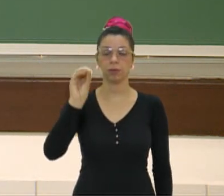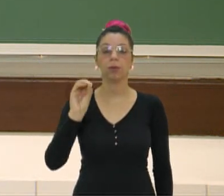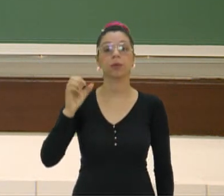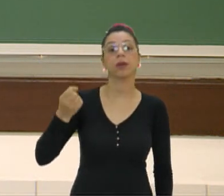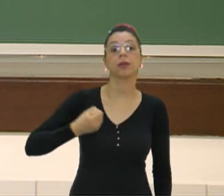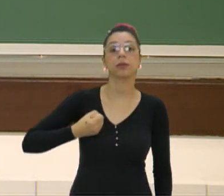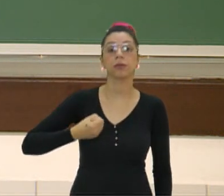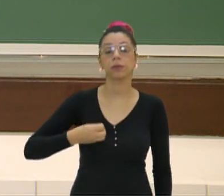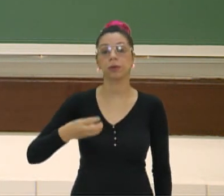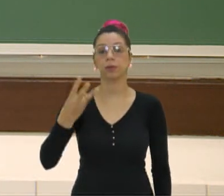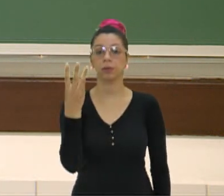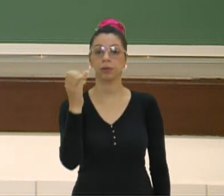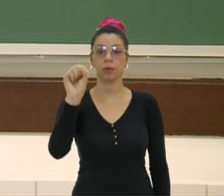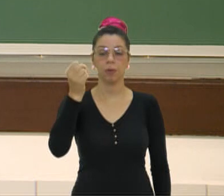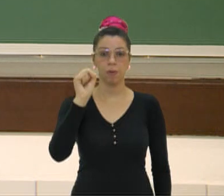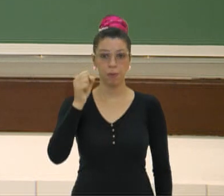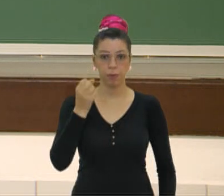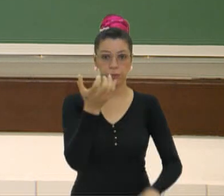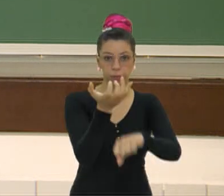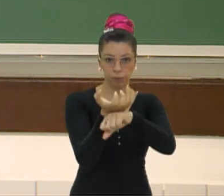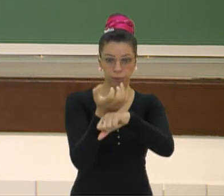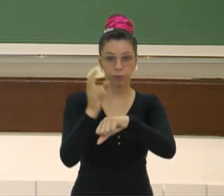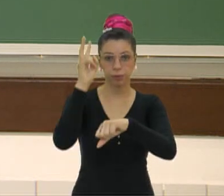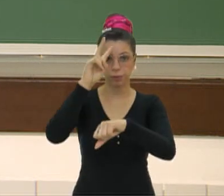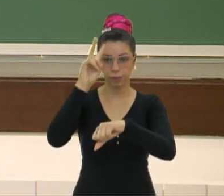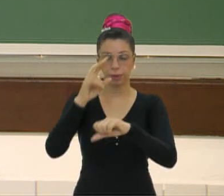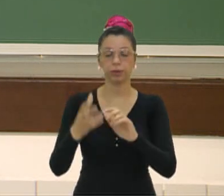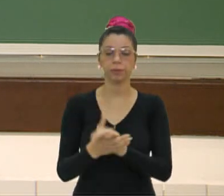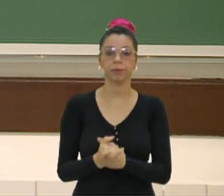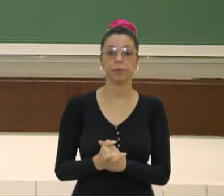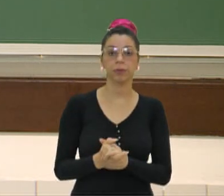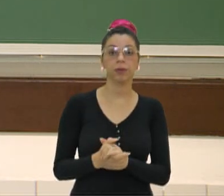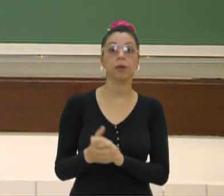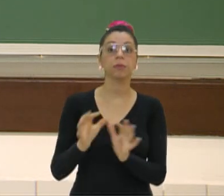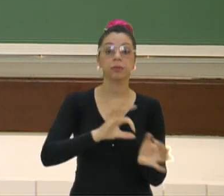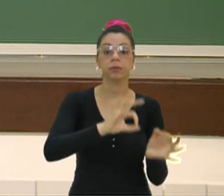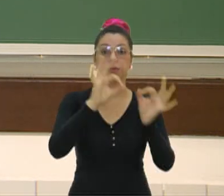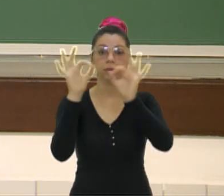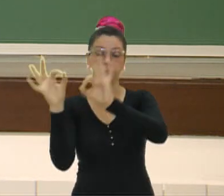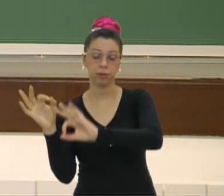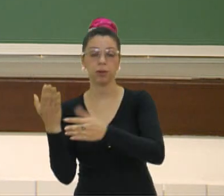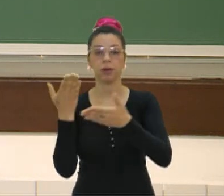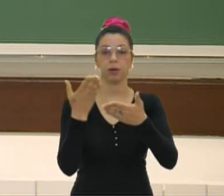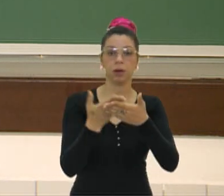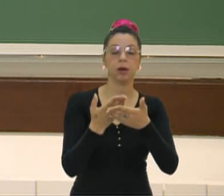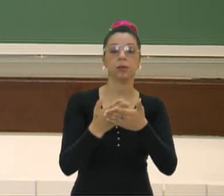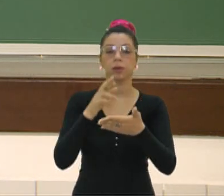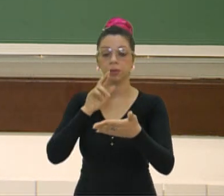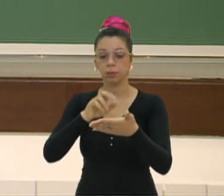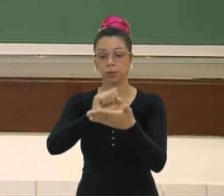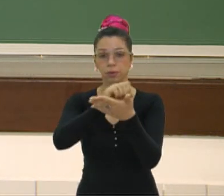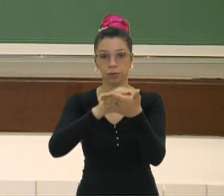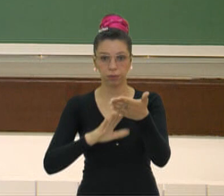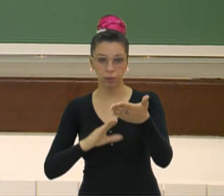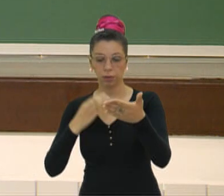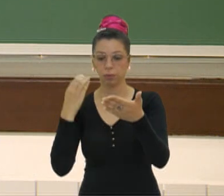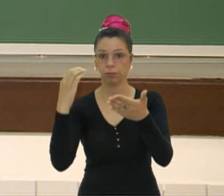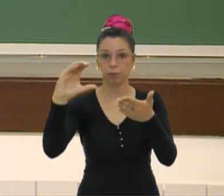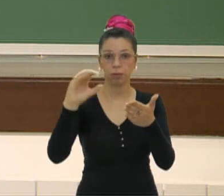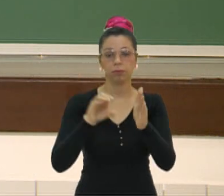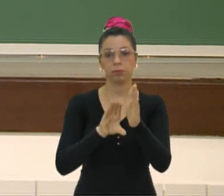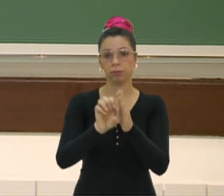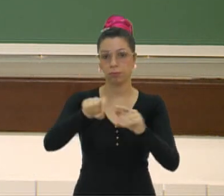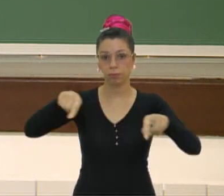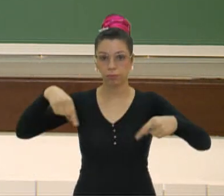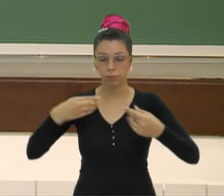História. Antes de mais nada, não esqueça de, depois de assistir a aula, fazer as suas atividades, postar as atividades no Classroom, porque elas também contam a